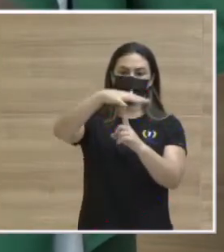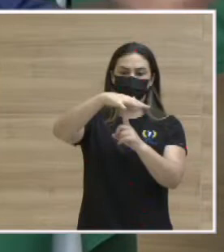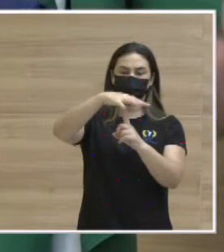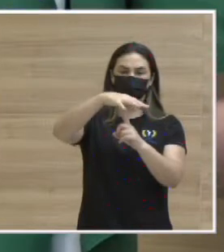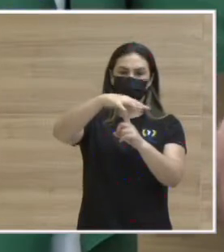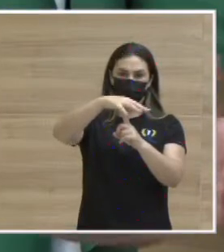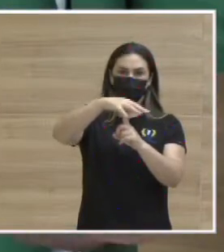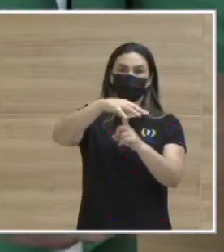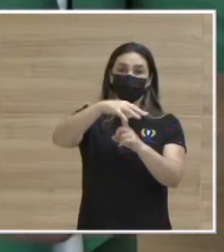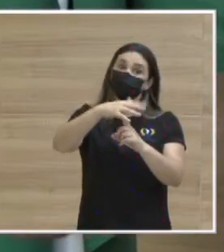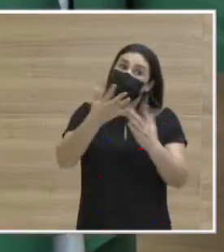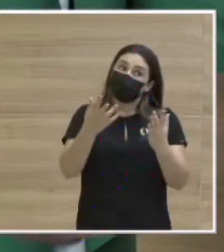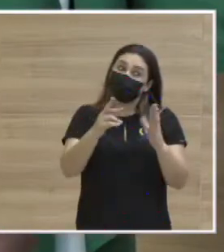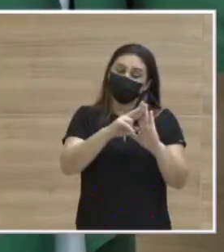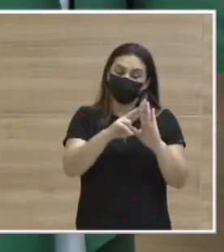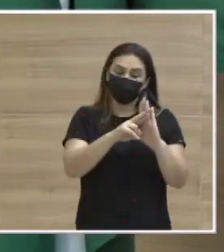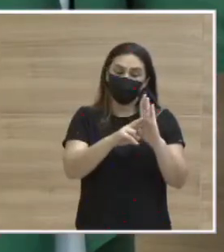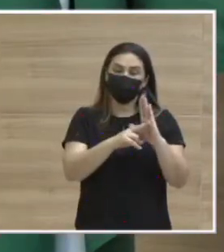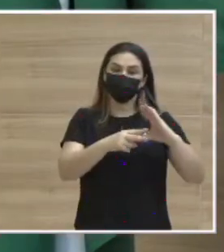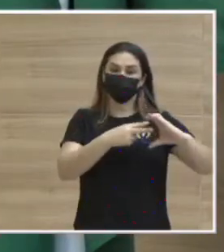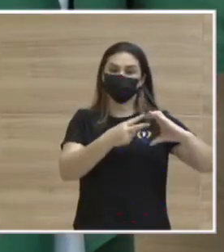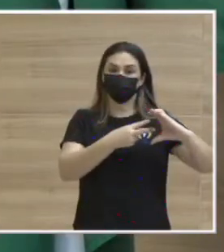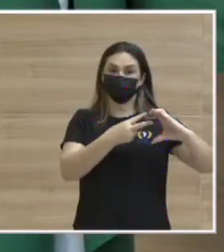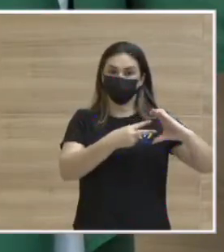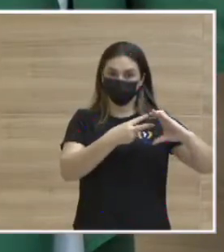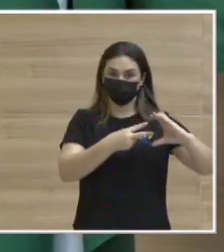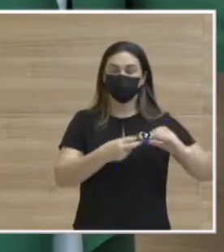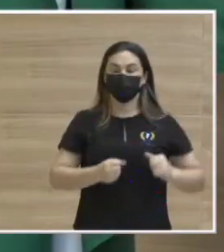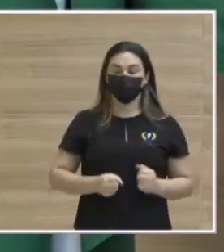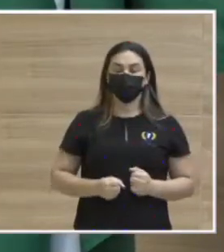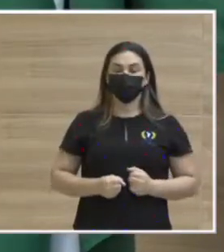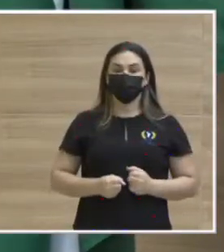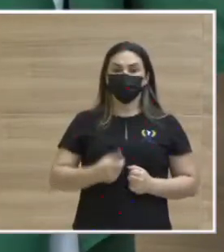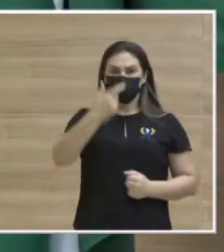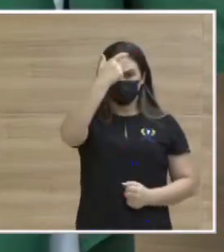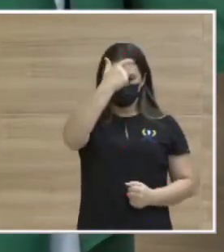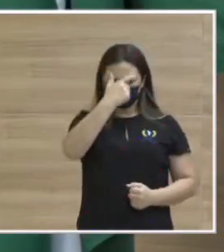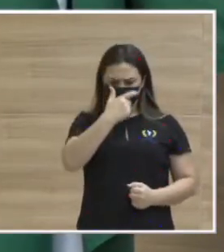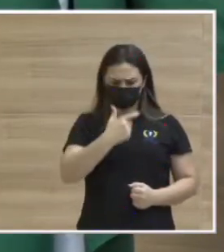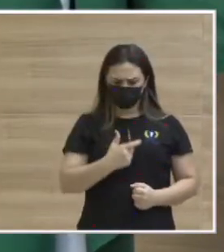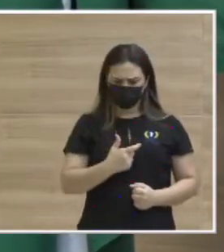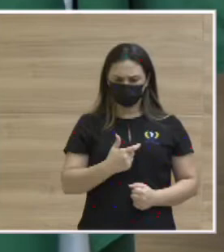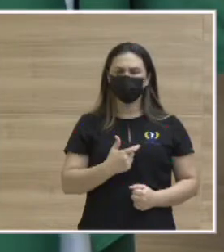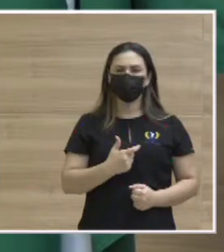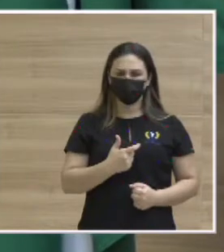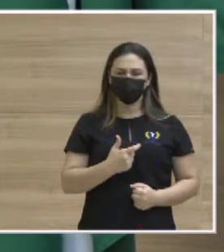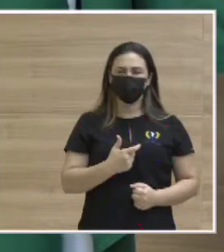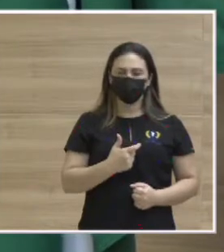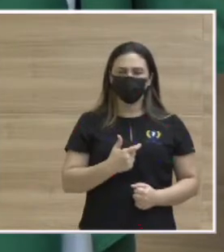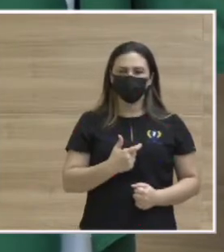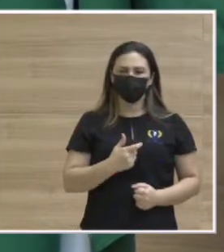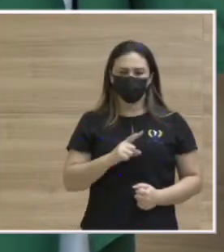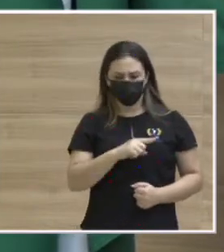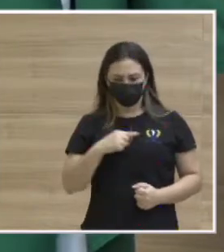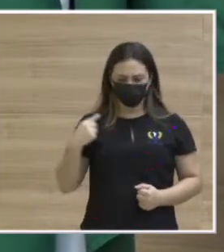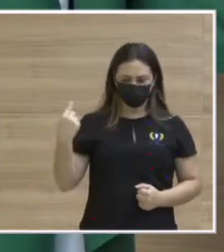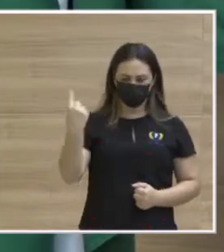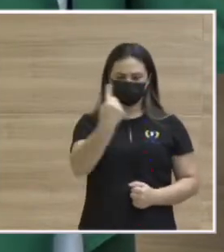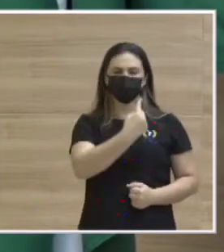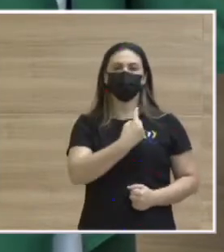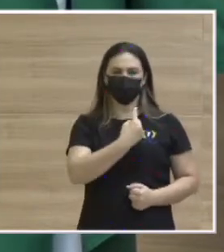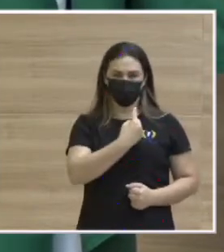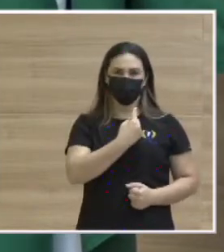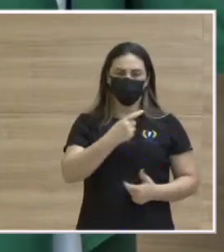sem contar as normas da própria casa. Contudo, diante da postura totalitarista e despótica do